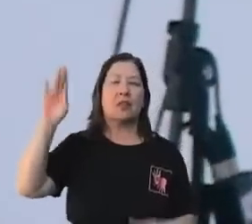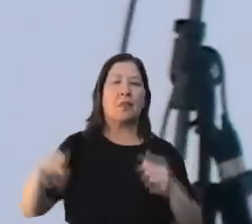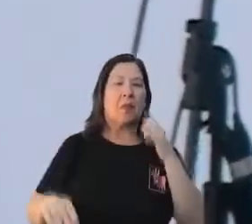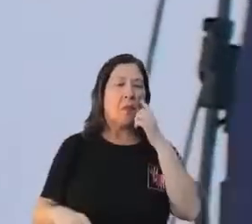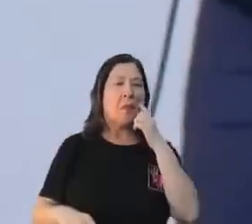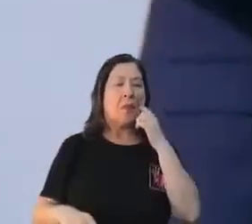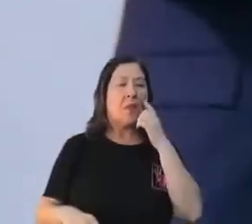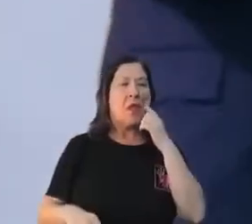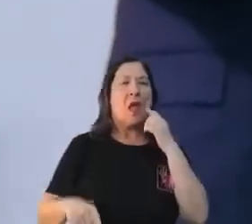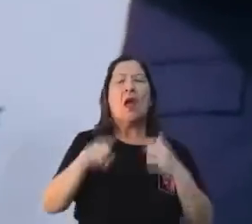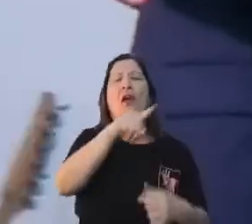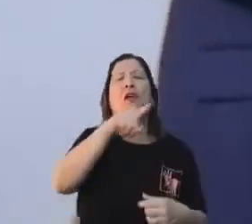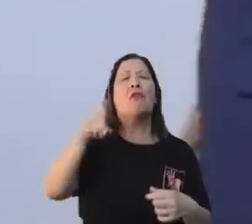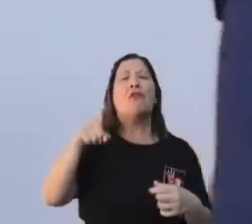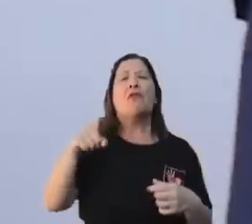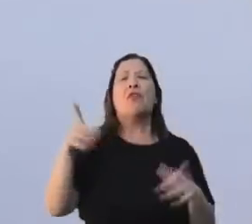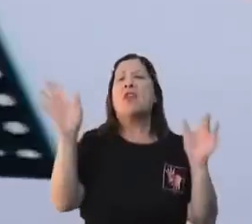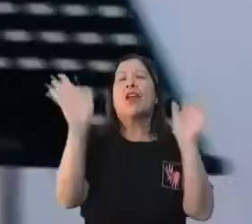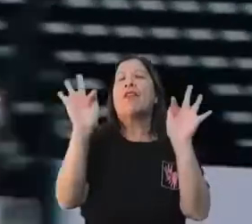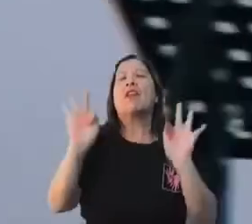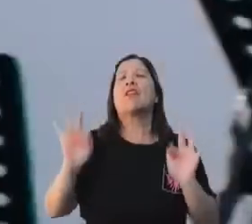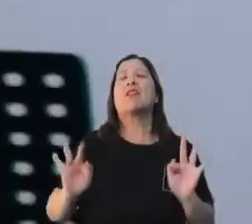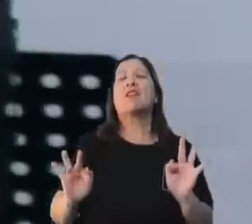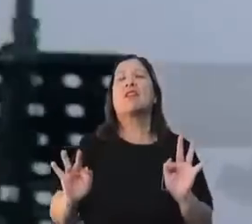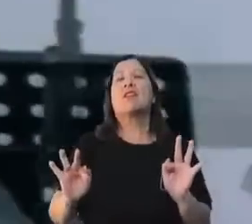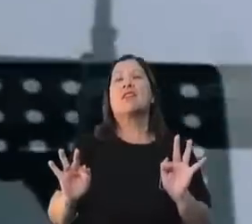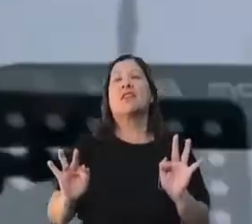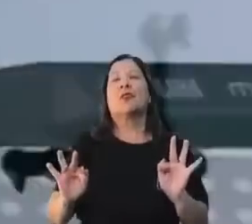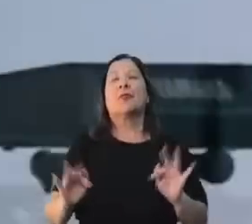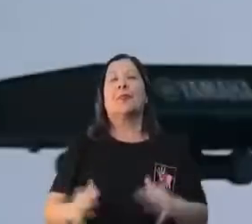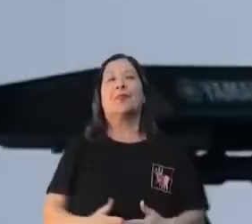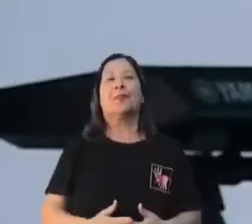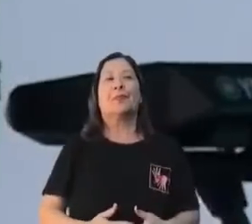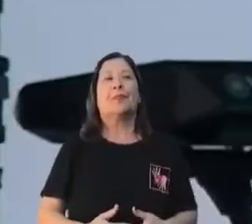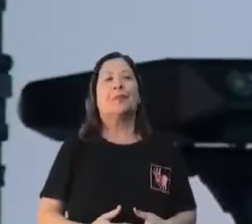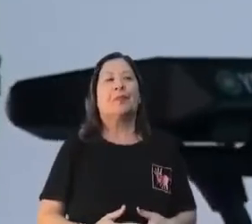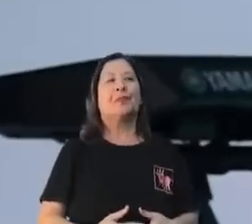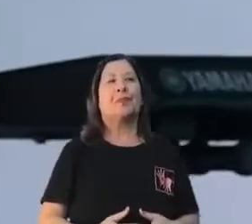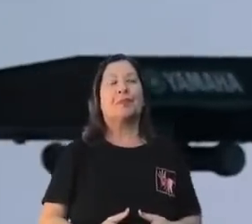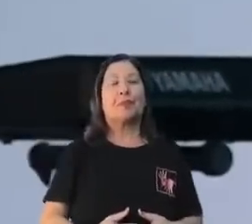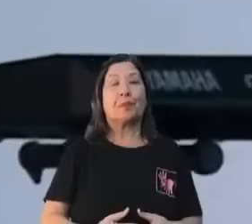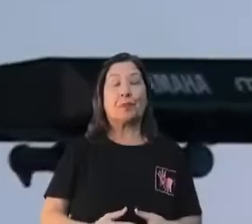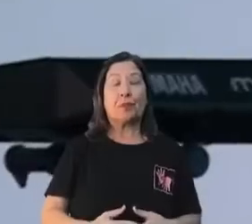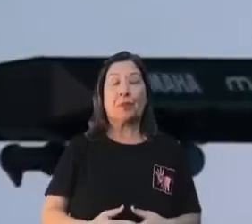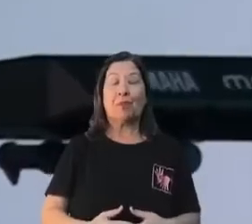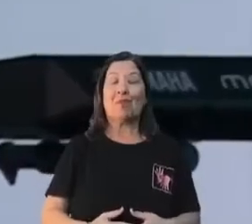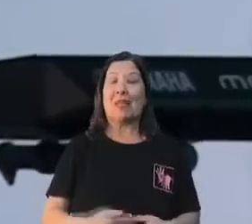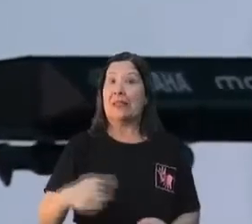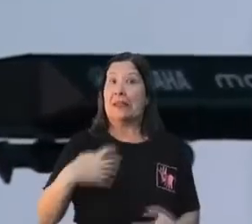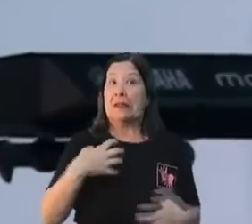estar felizes com ela e imitando o exemplo dela, eles estão indignados,